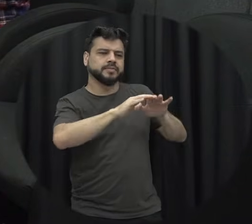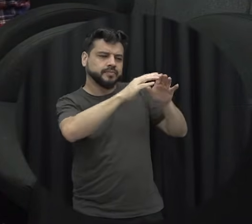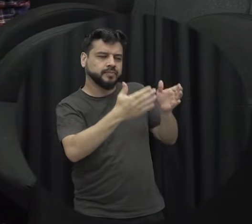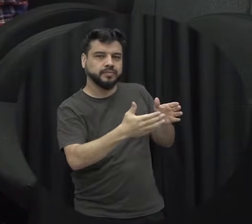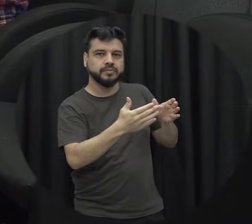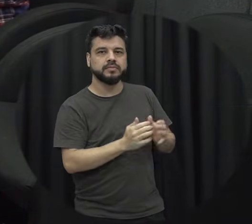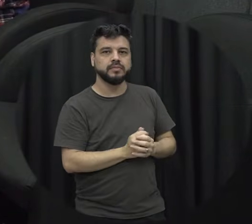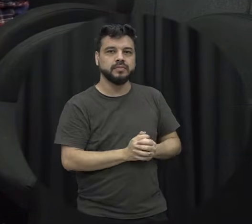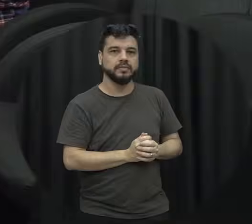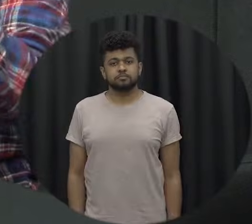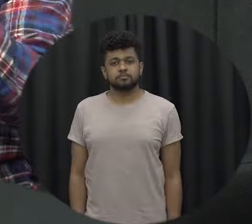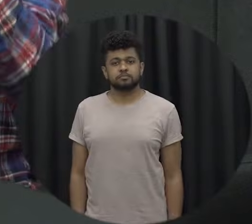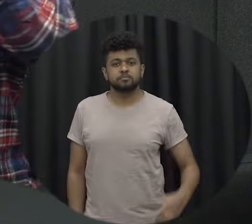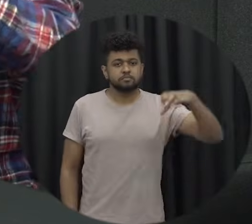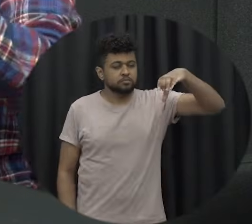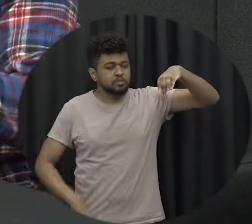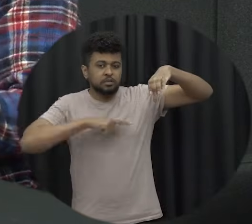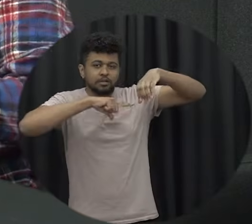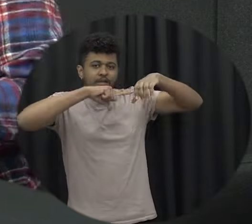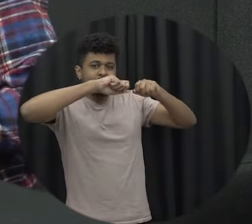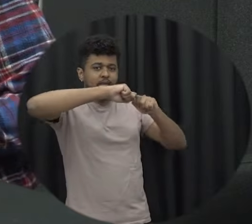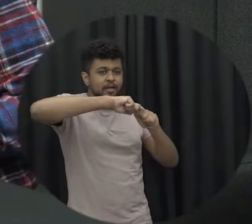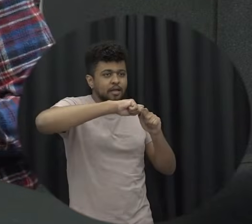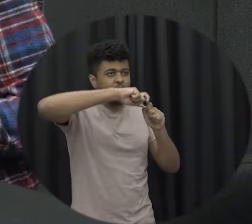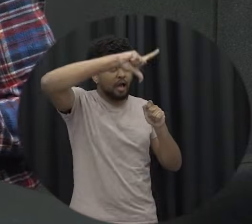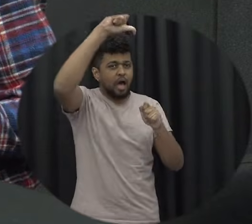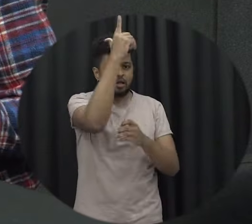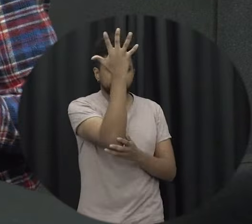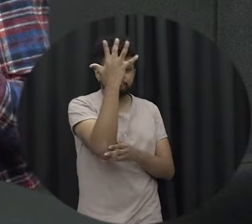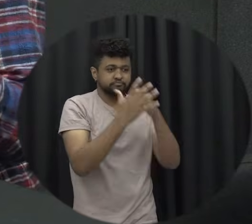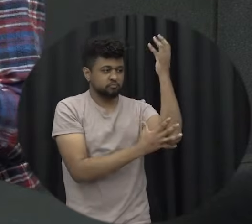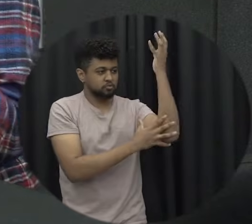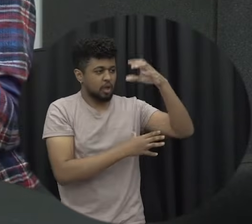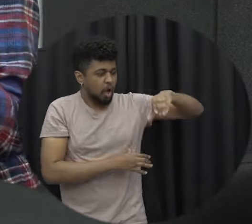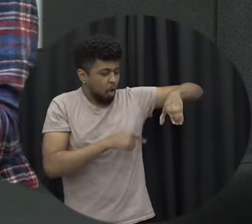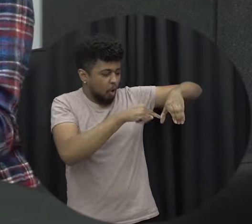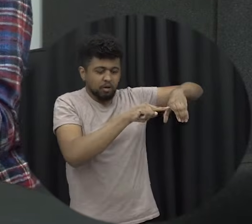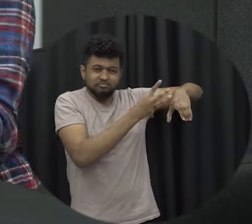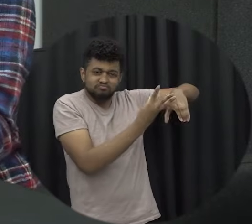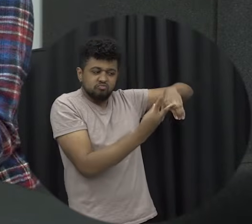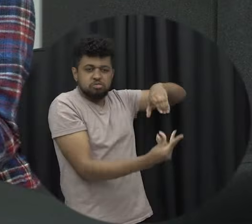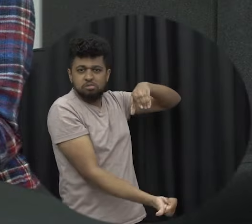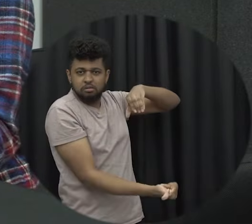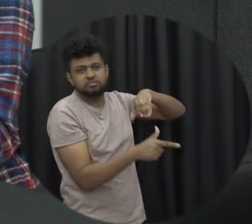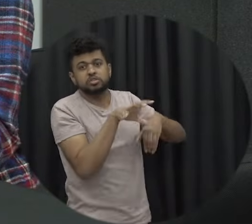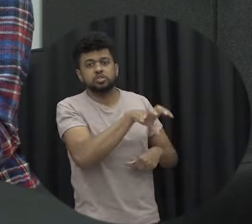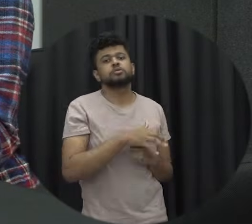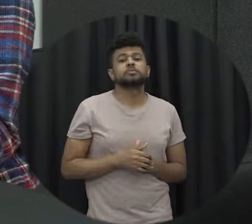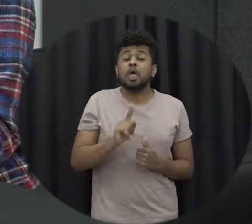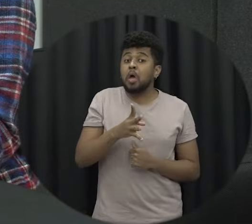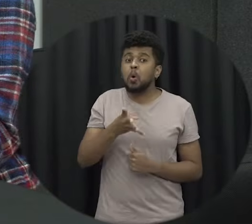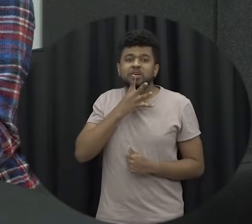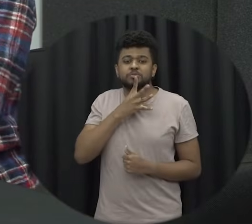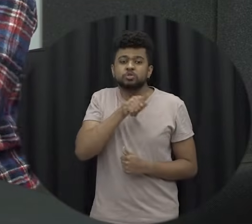um tronco, né, para a oca não descer, coisas desse tipo. São conhecimentos dessa forma, são conhecimentos muitas